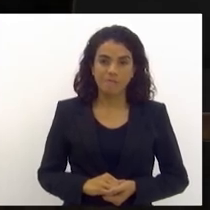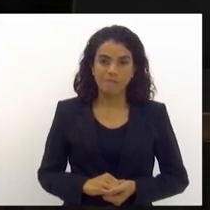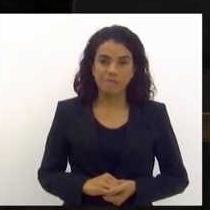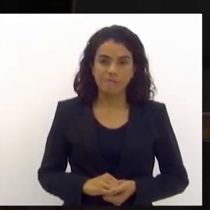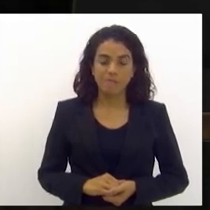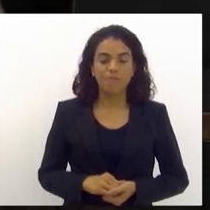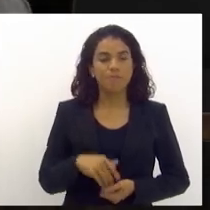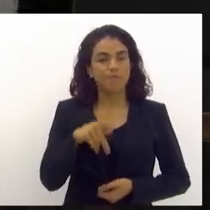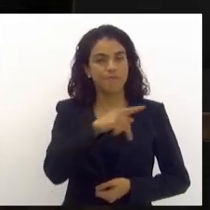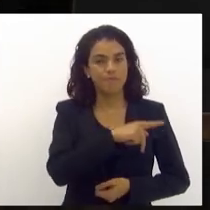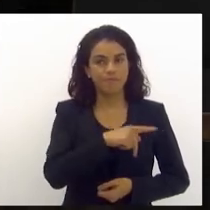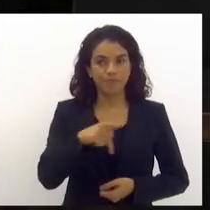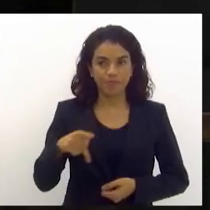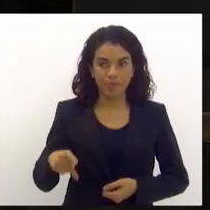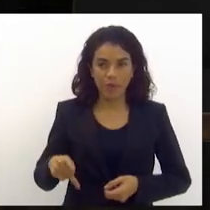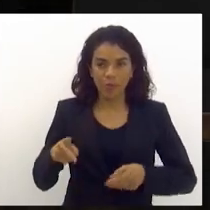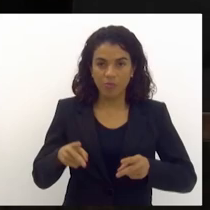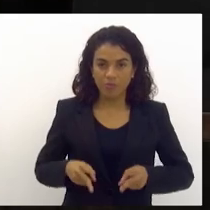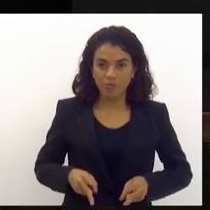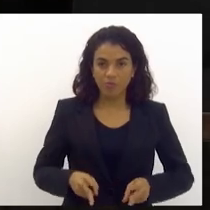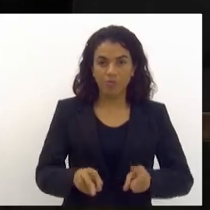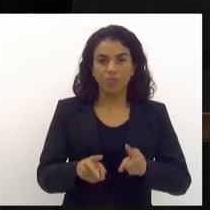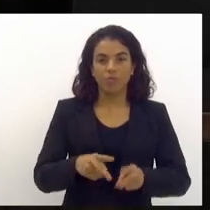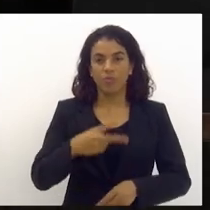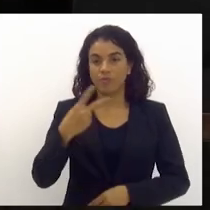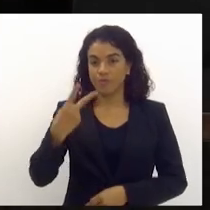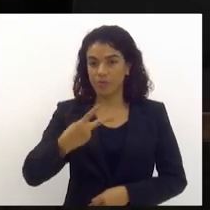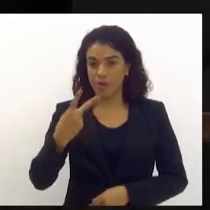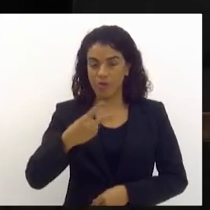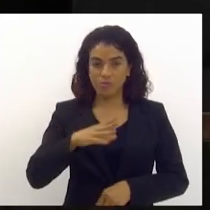A presidência irá proceder à segunda chamada.